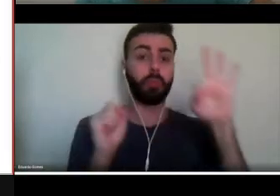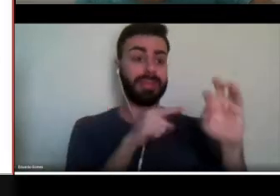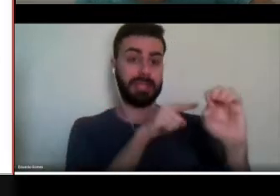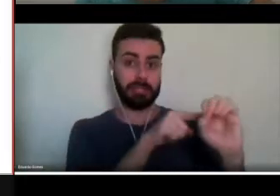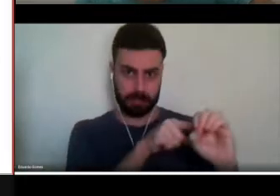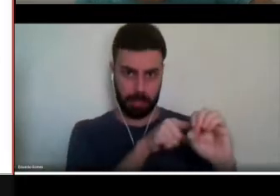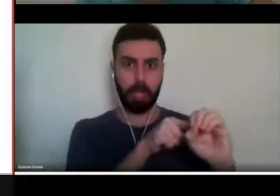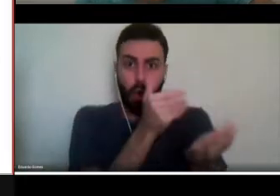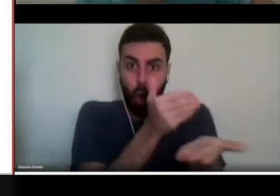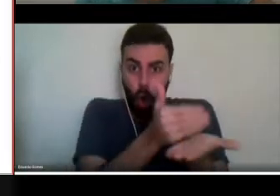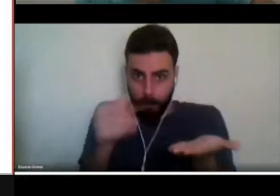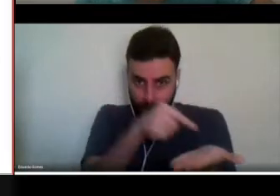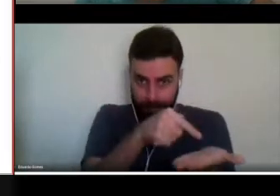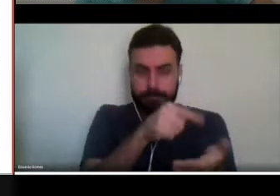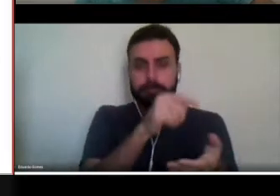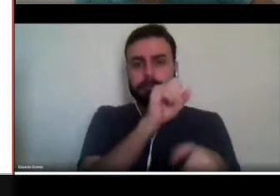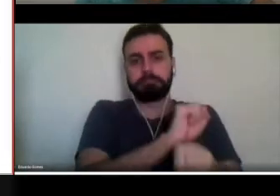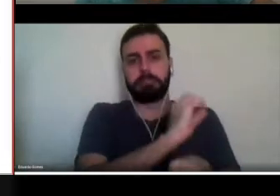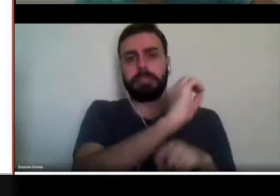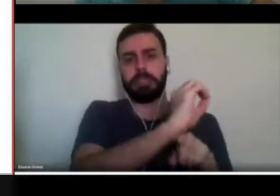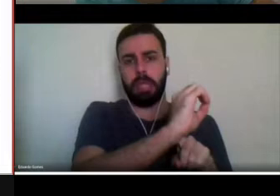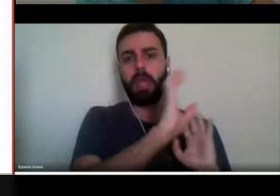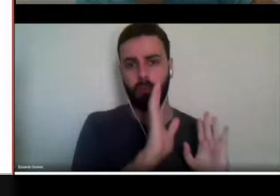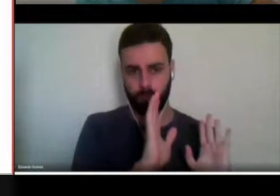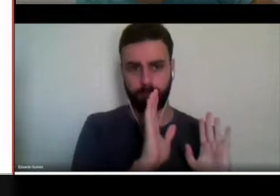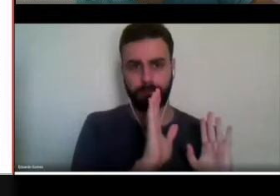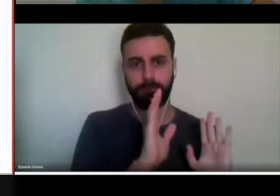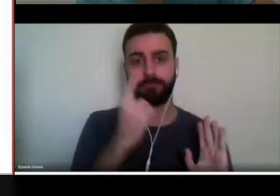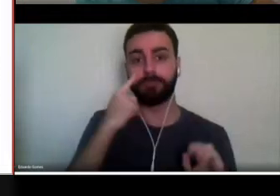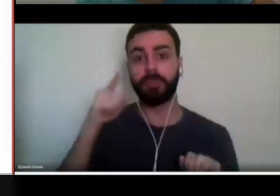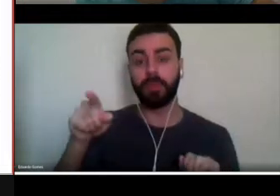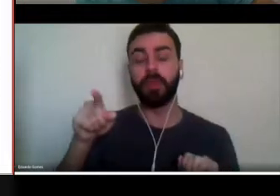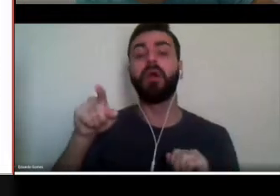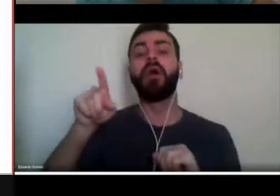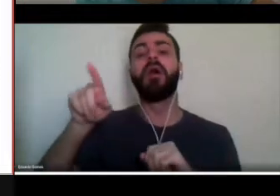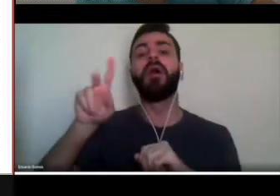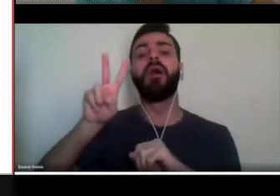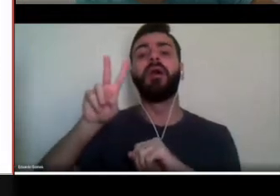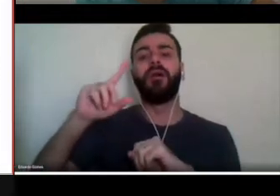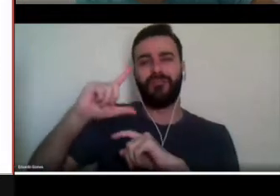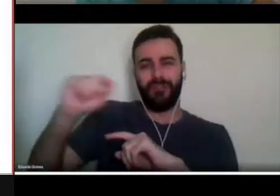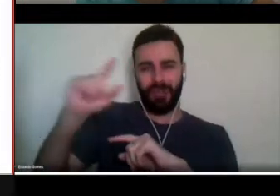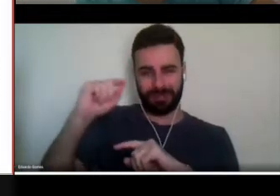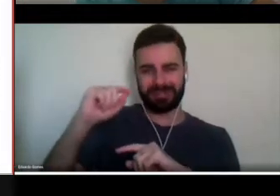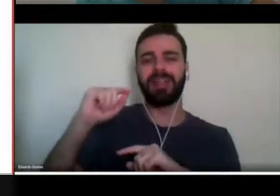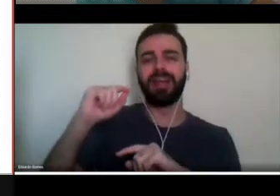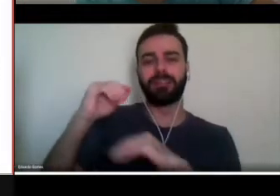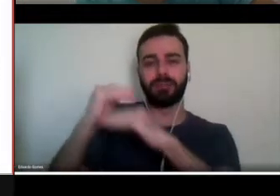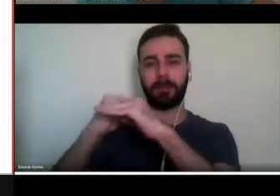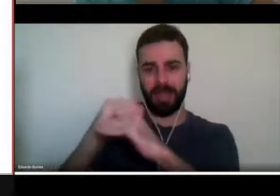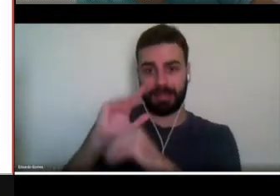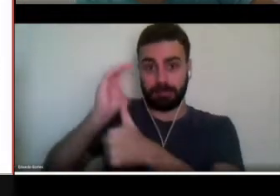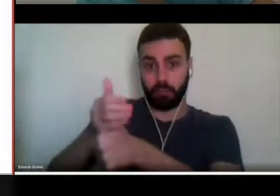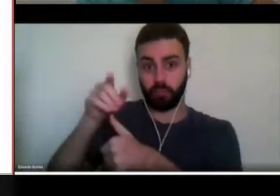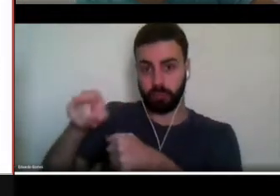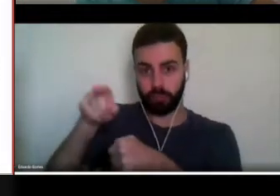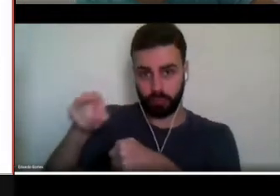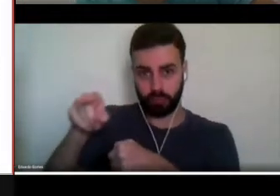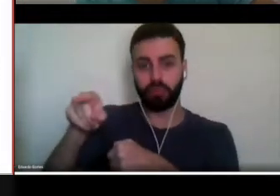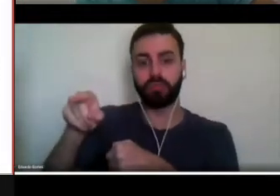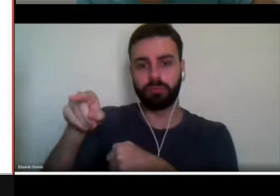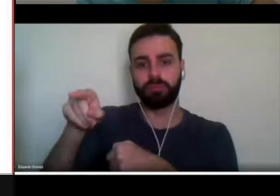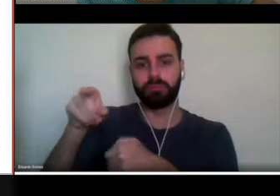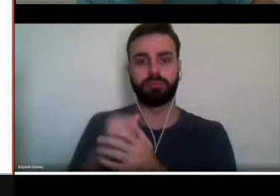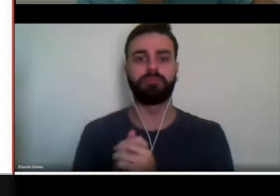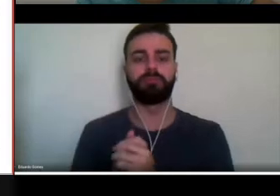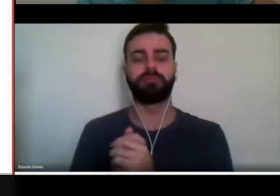velocidade máxima, certo? Menos a velocidade inicial, que é zero, dividido pelo tempo total, né? Que é